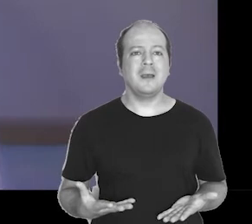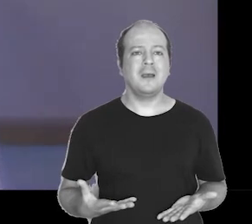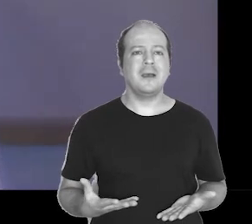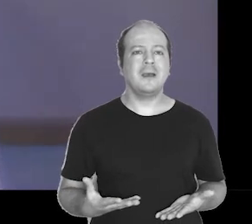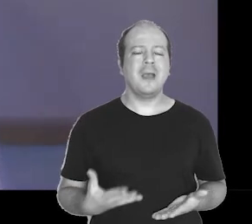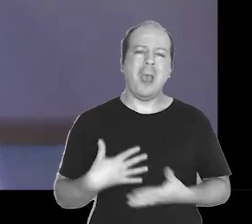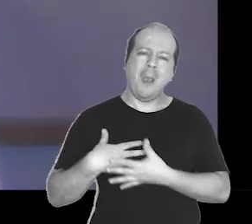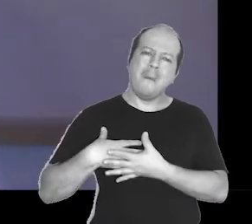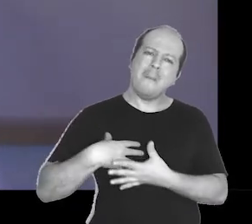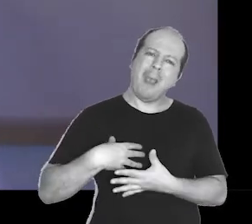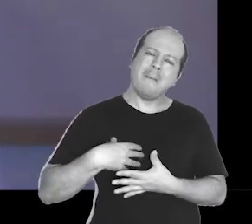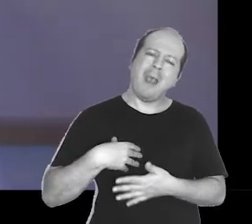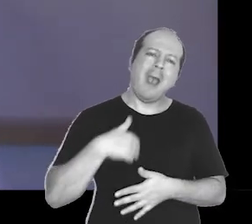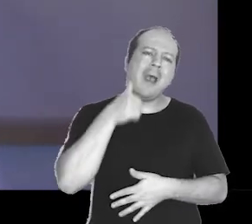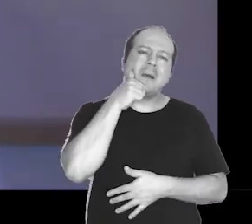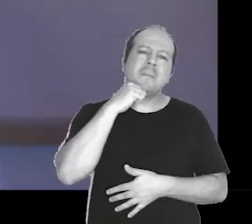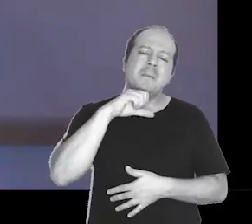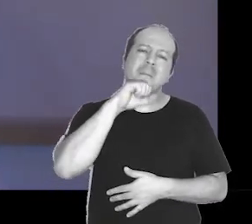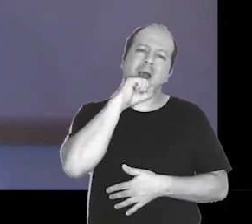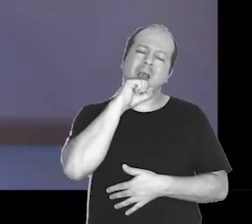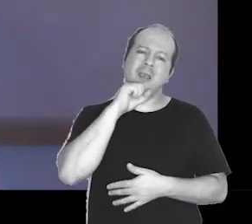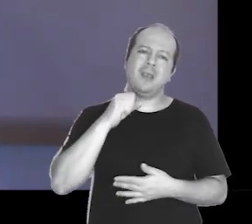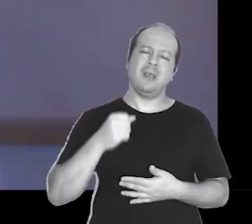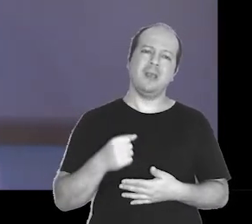Mamar no seio da mãe.